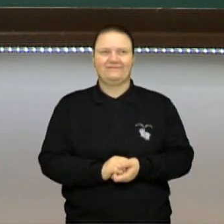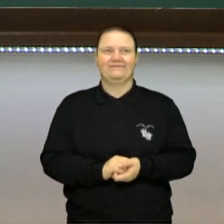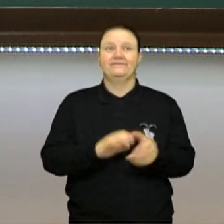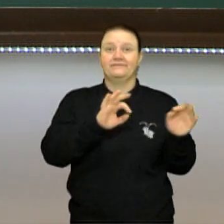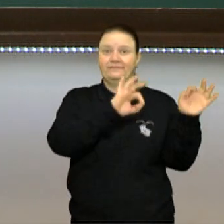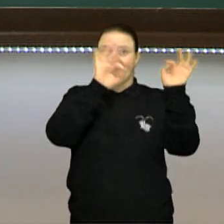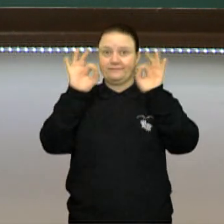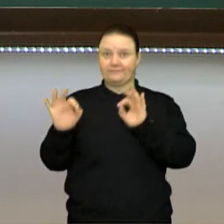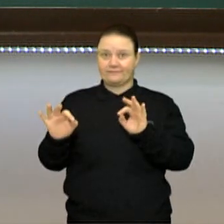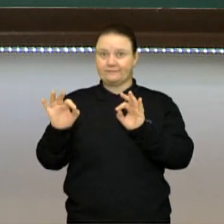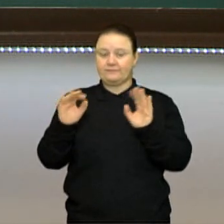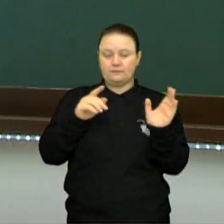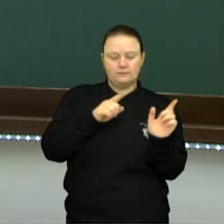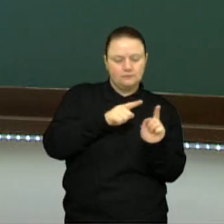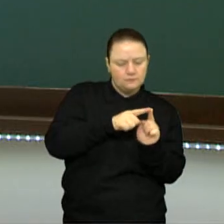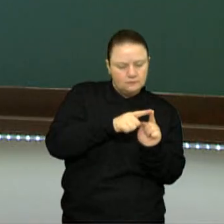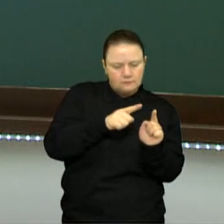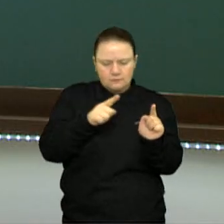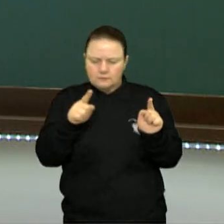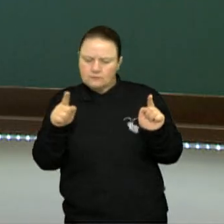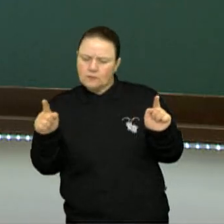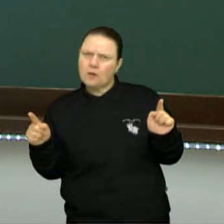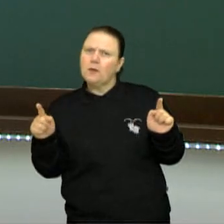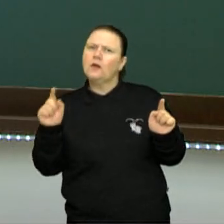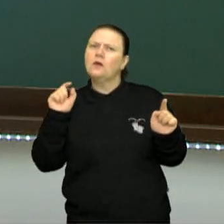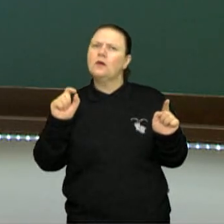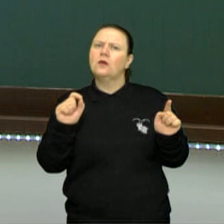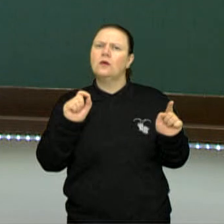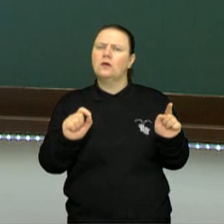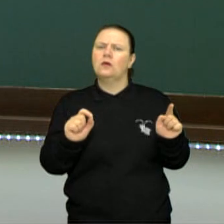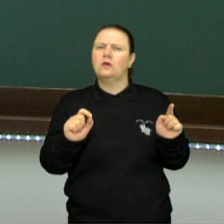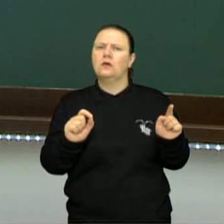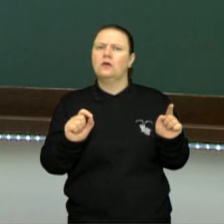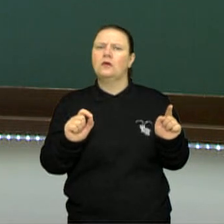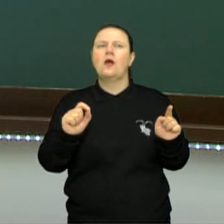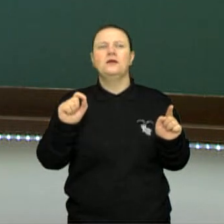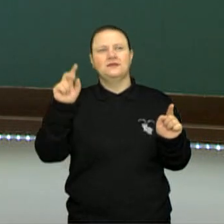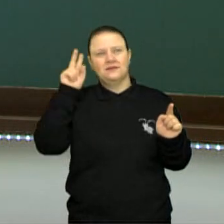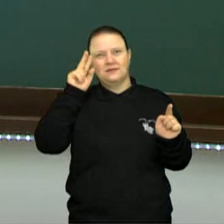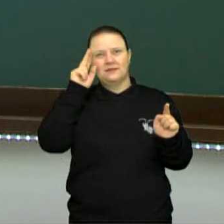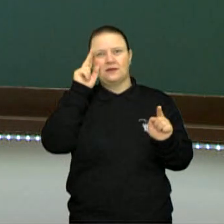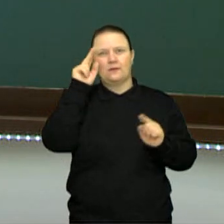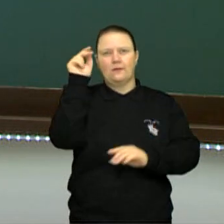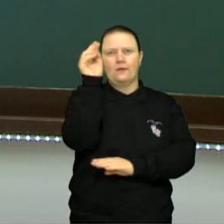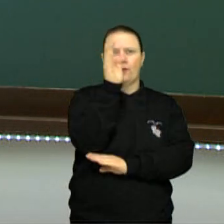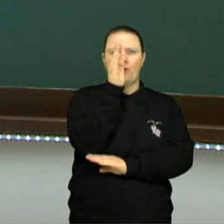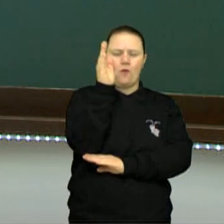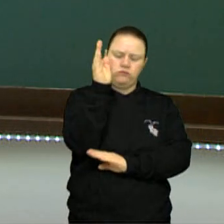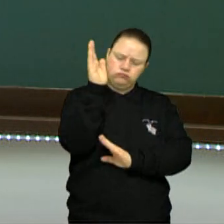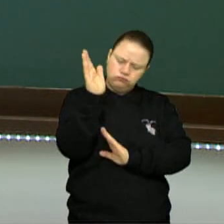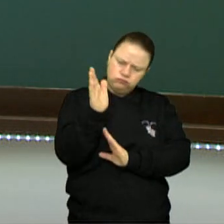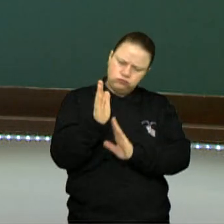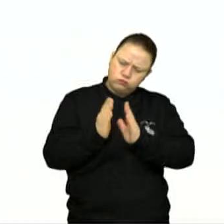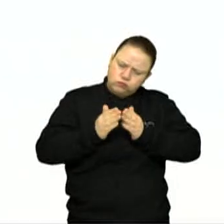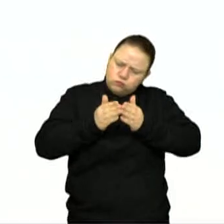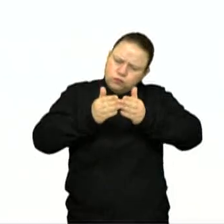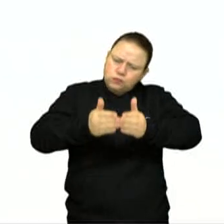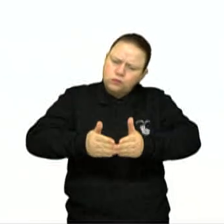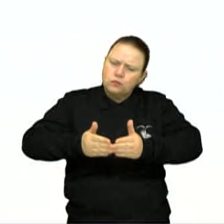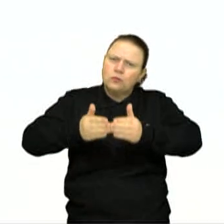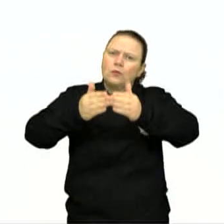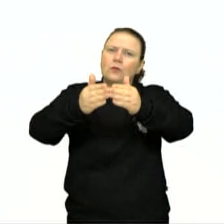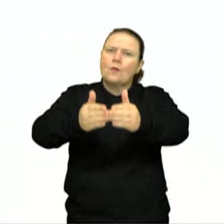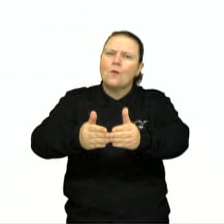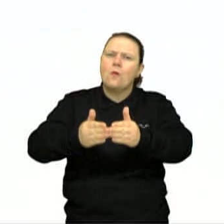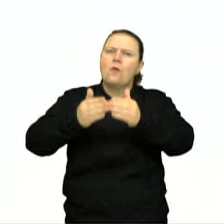Então, ó, o período pré-cabraliano, ele é de antes das caravelas, né? Então, antes das caravelas portuguesas chegarem